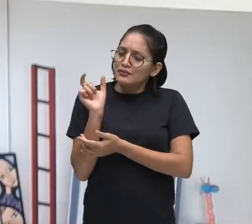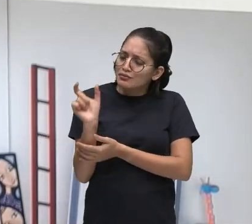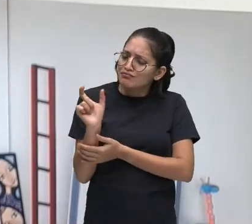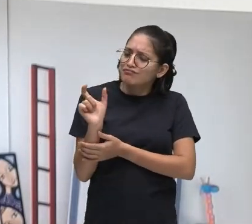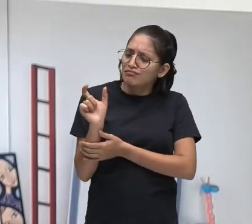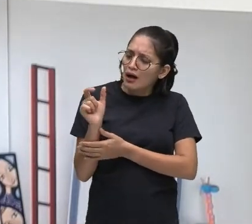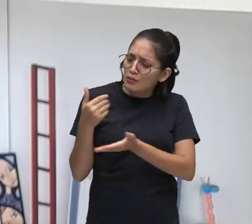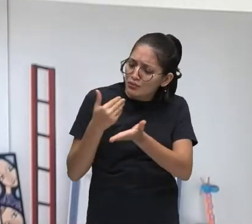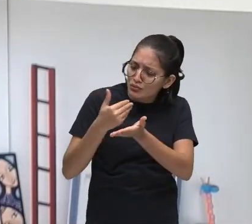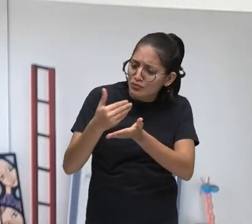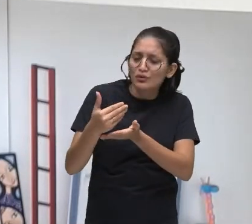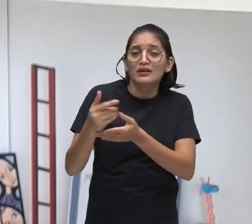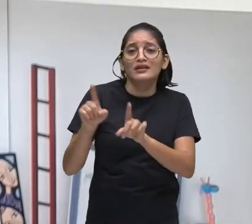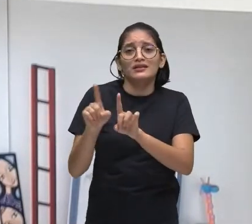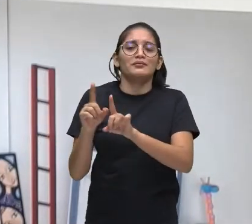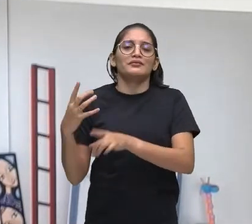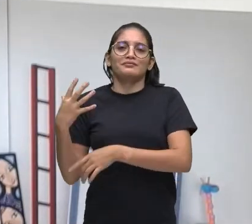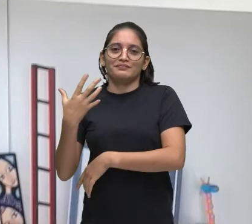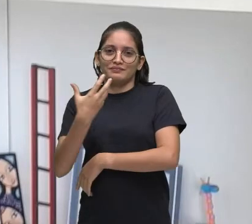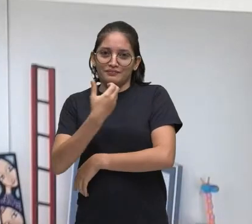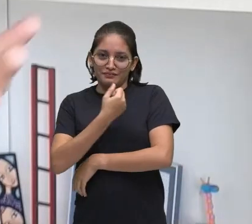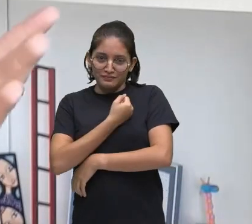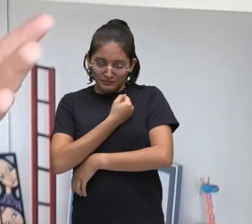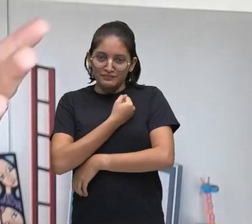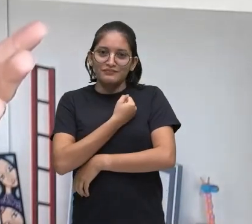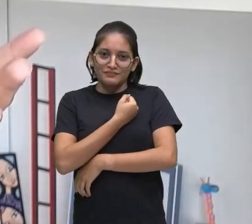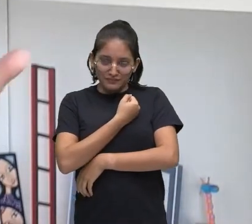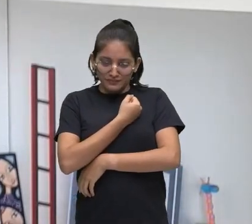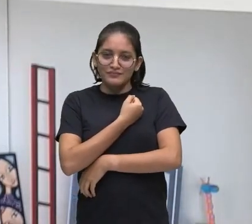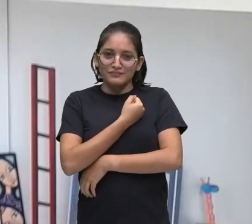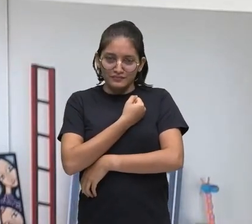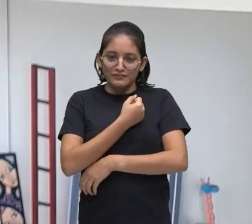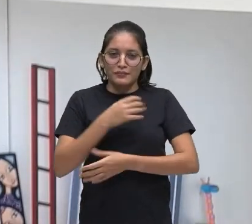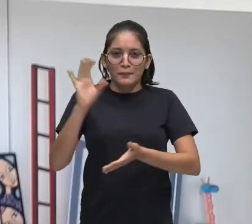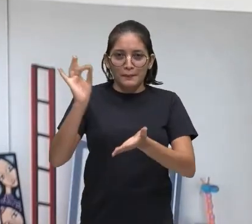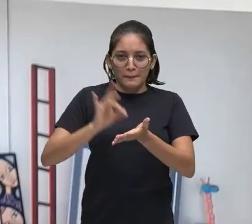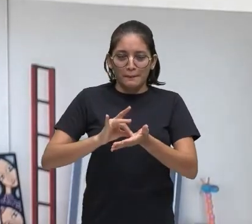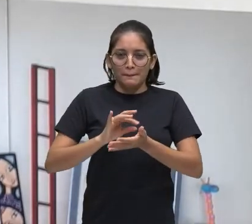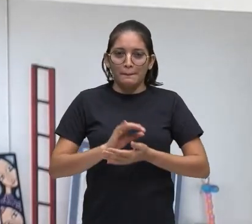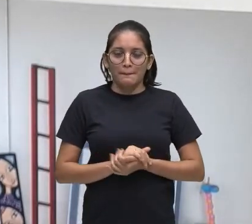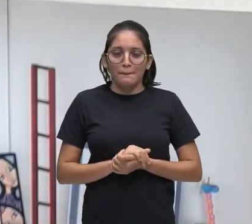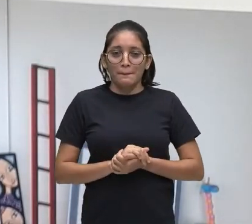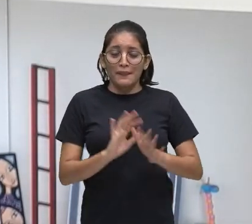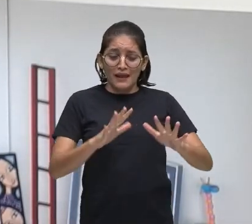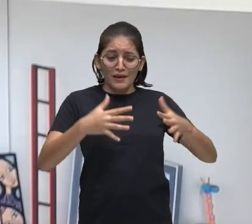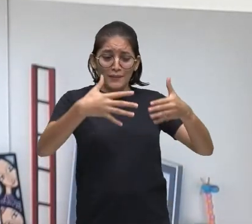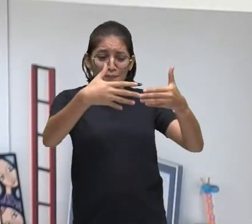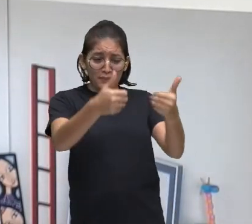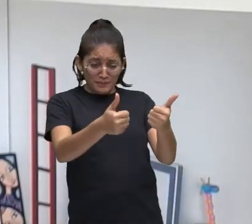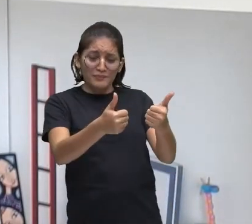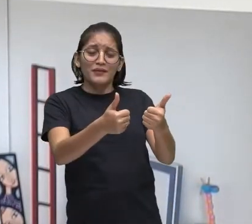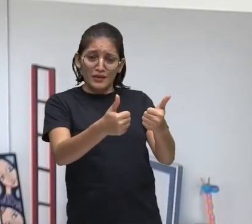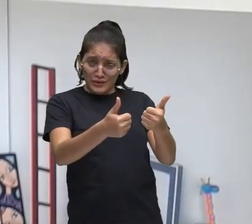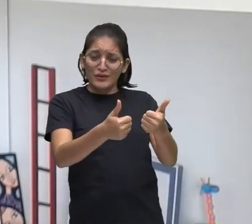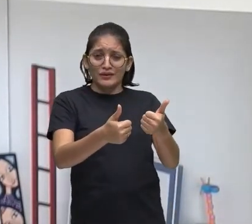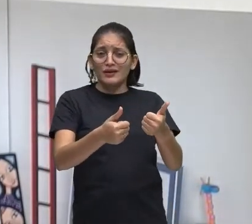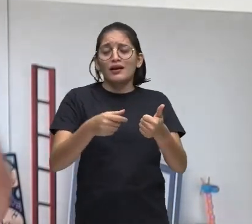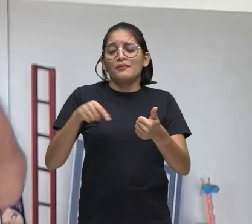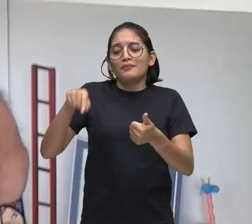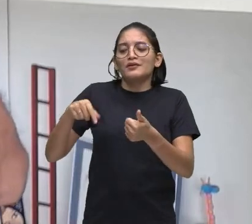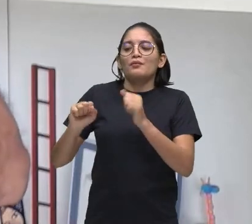para muitos salvadoras, pois liam o próprio ofício. Foi o melhor artifício que alguém já